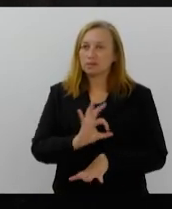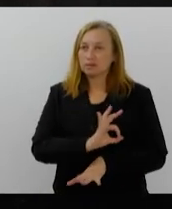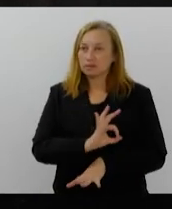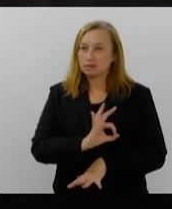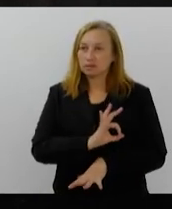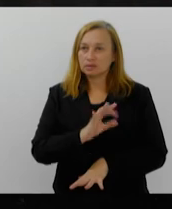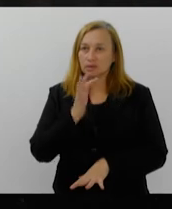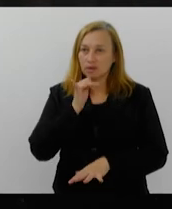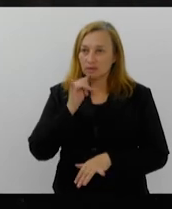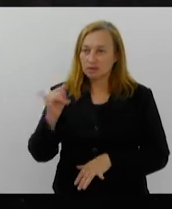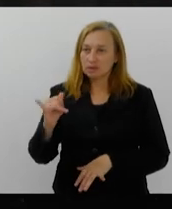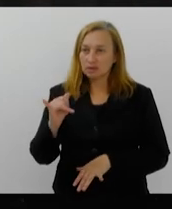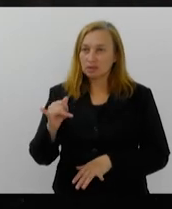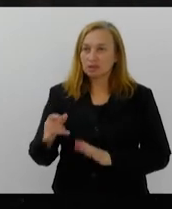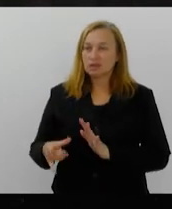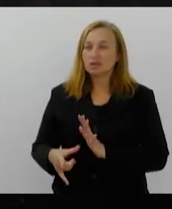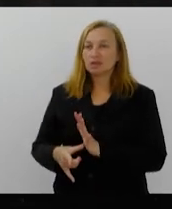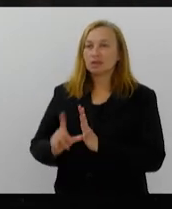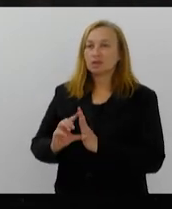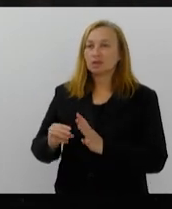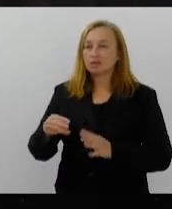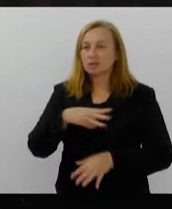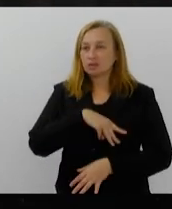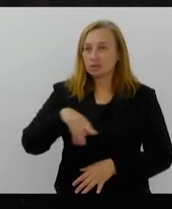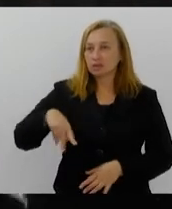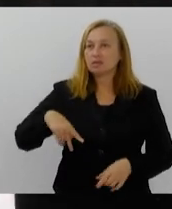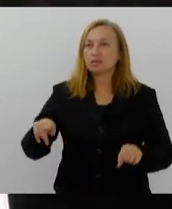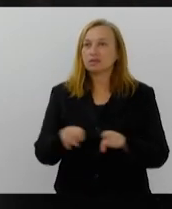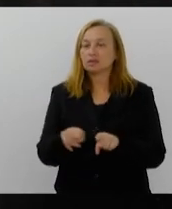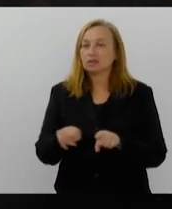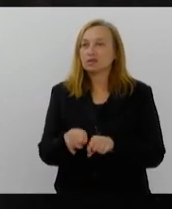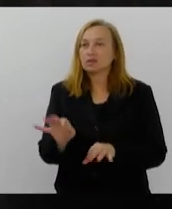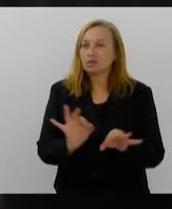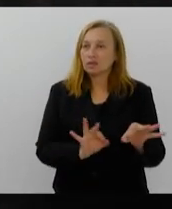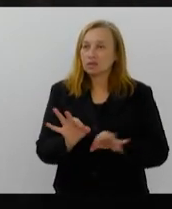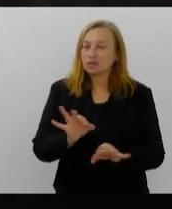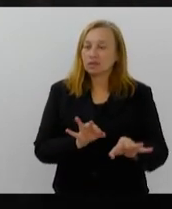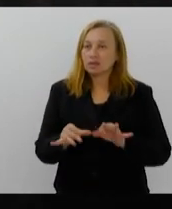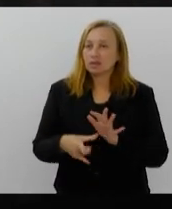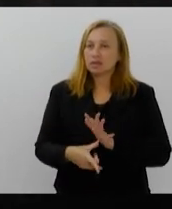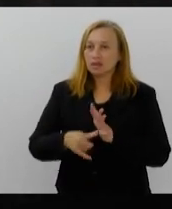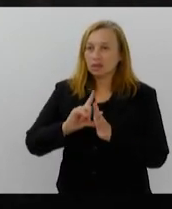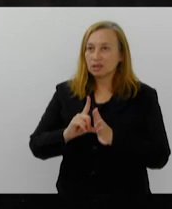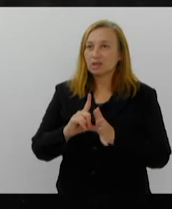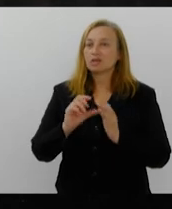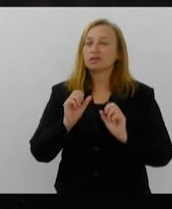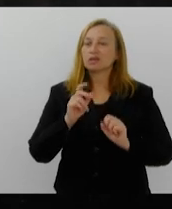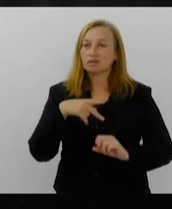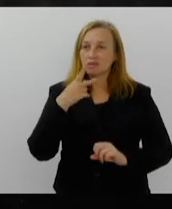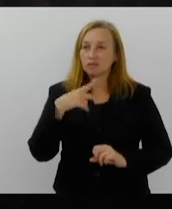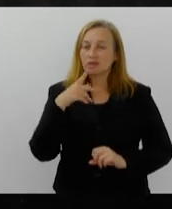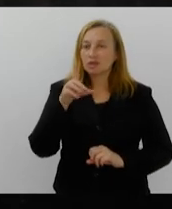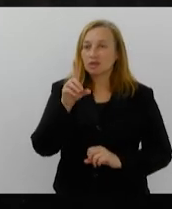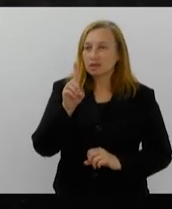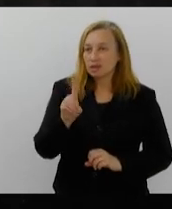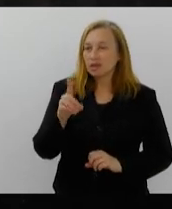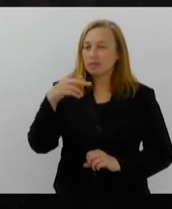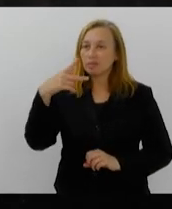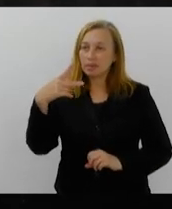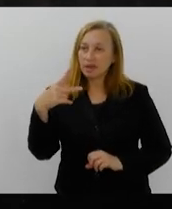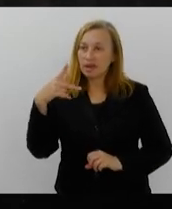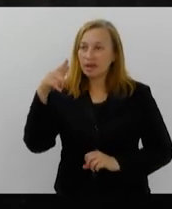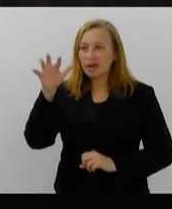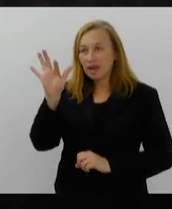previamente avisadas ao Ministério Público, mas que também sejam previamente organizadas. A gente fala de uma DPF